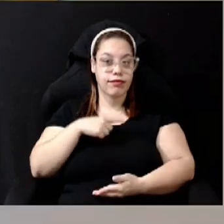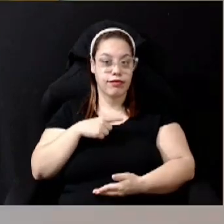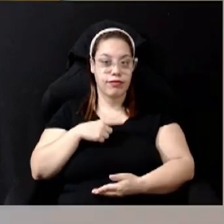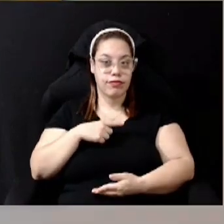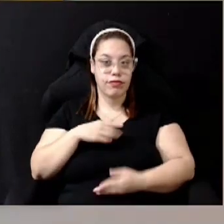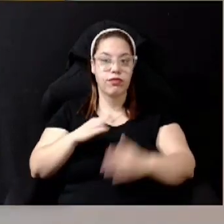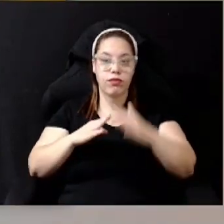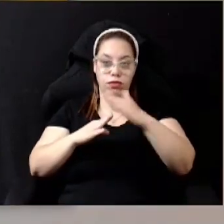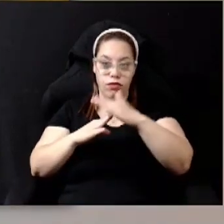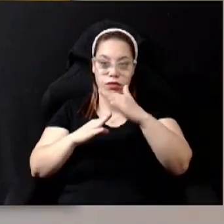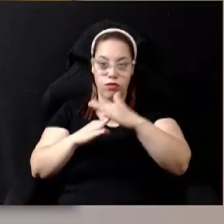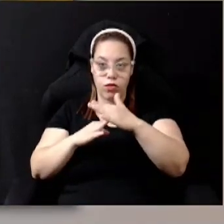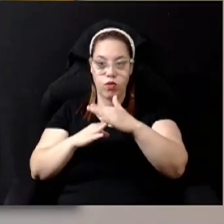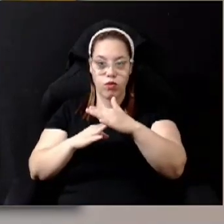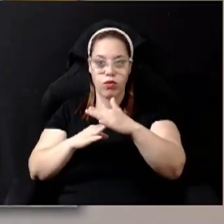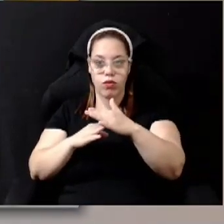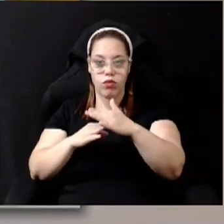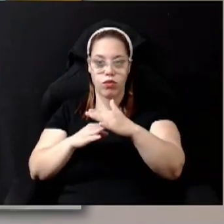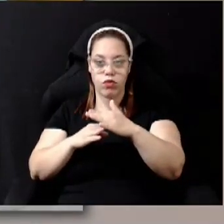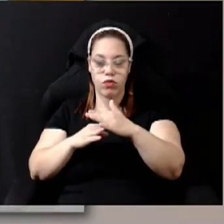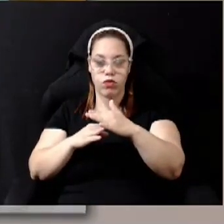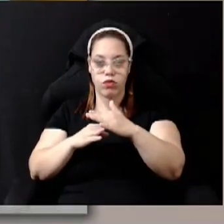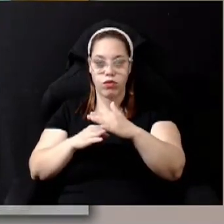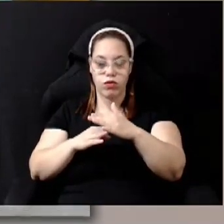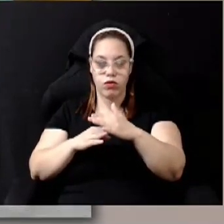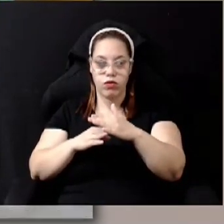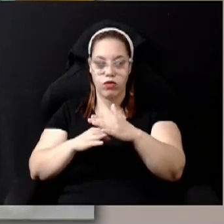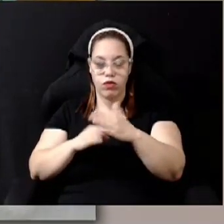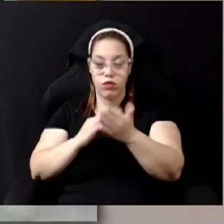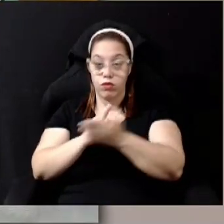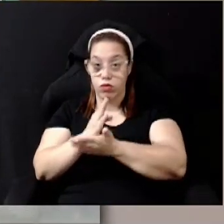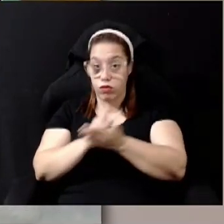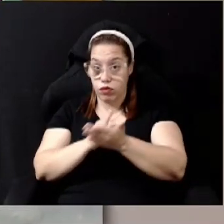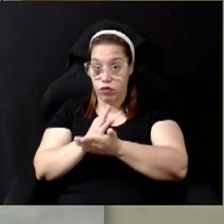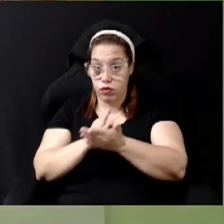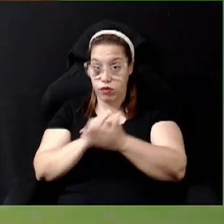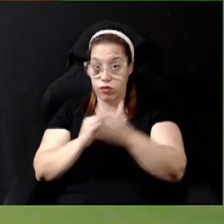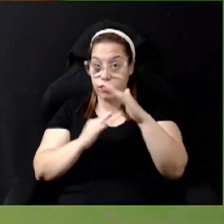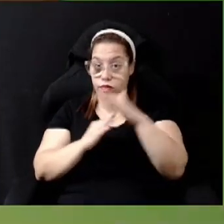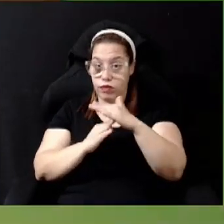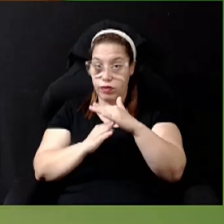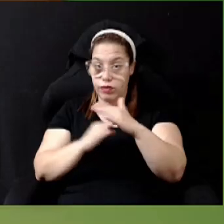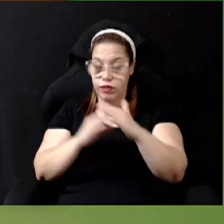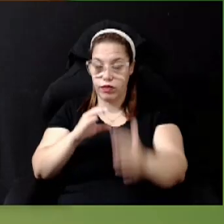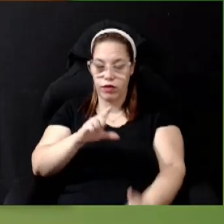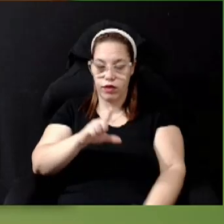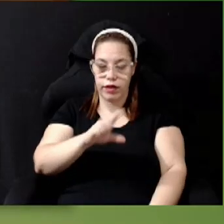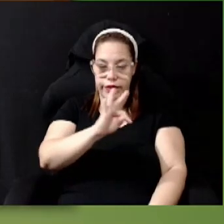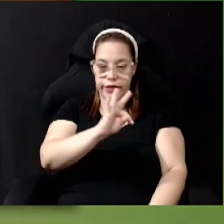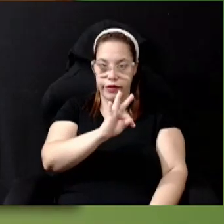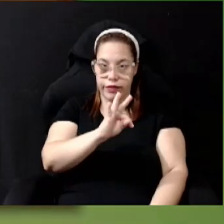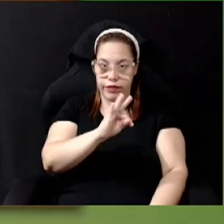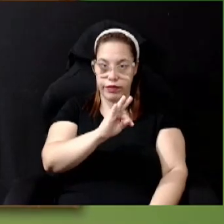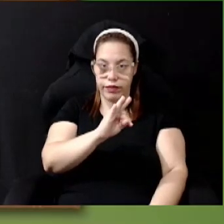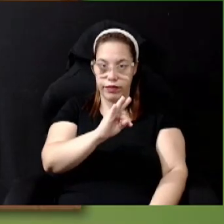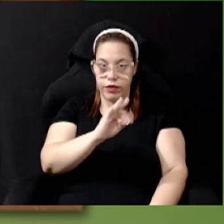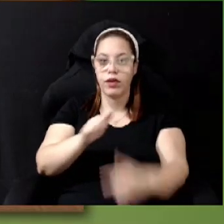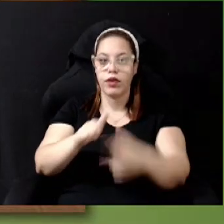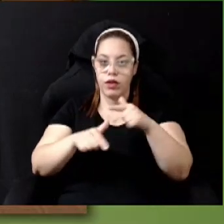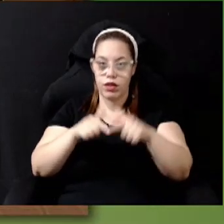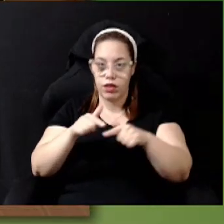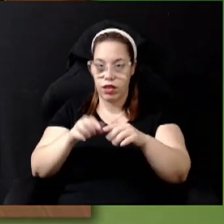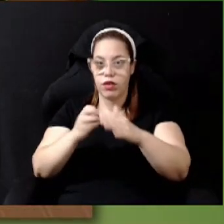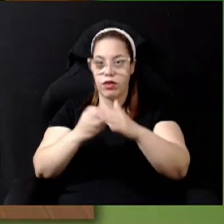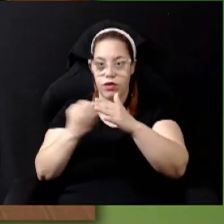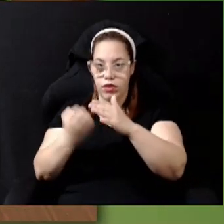né? Hoje, eu divido ainda meu tempo com o CLT. Então, eu ainda trabalho numa empresa como